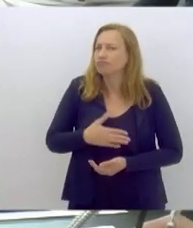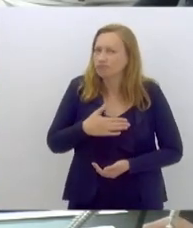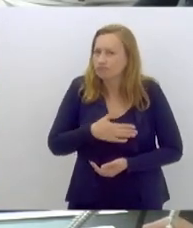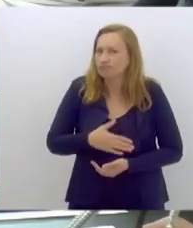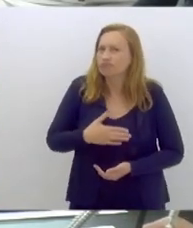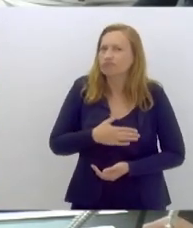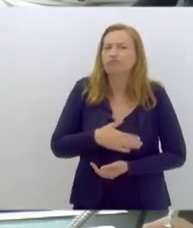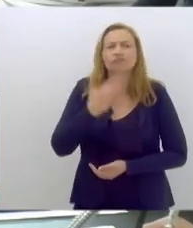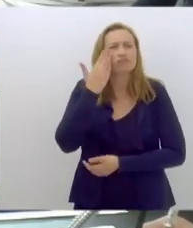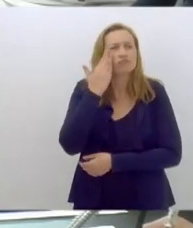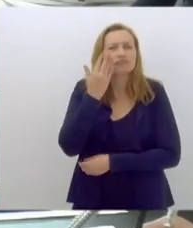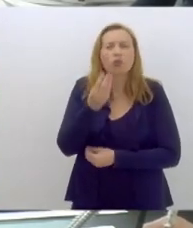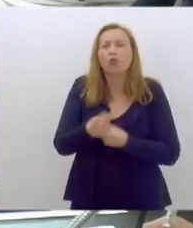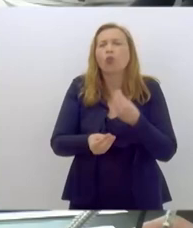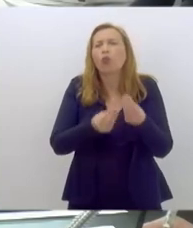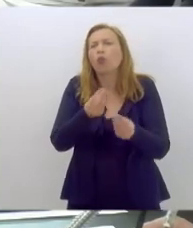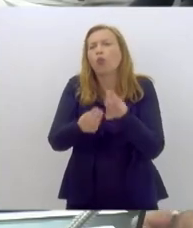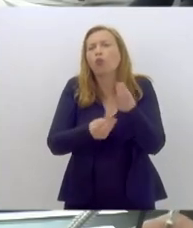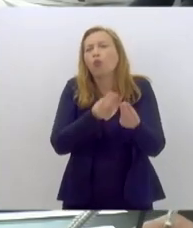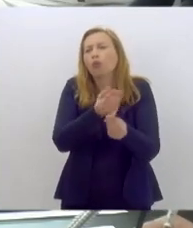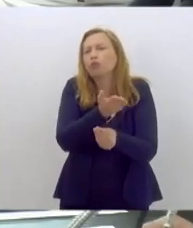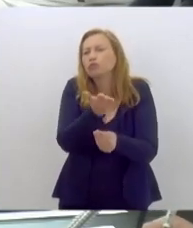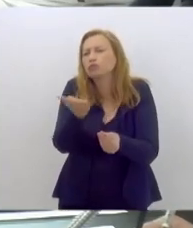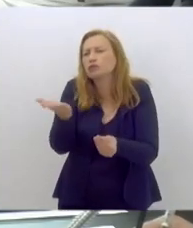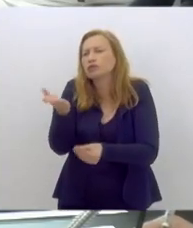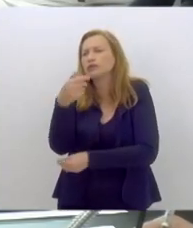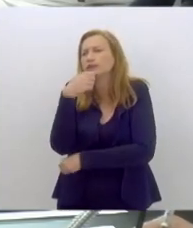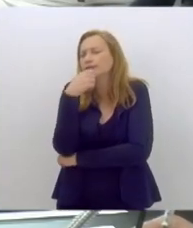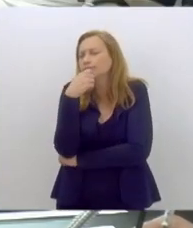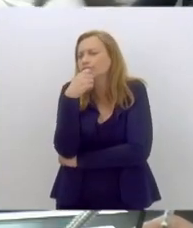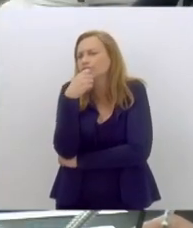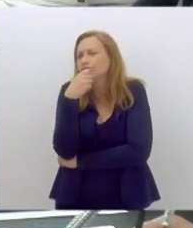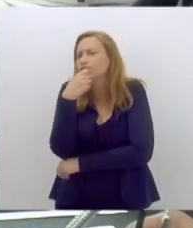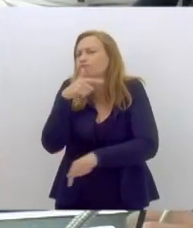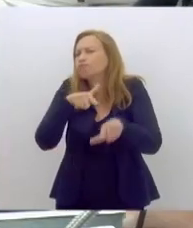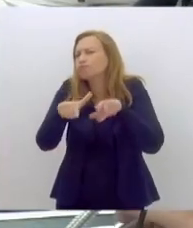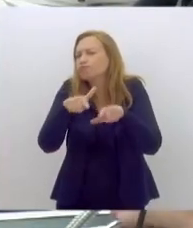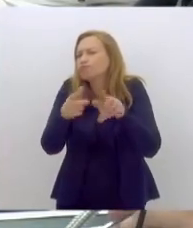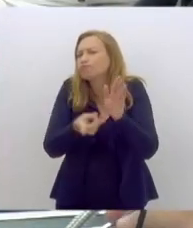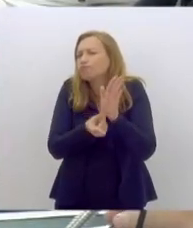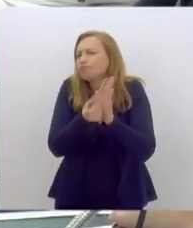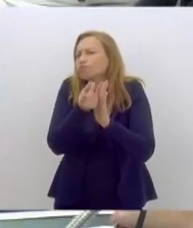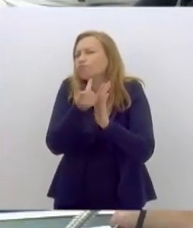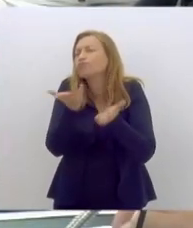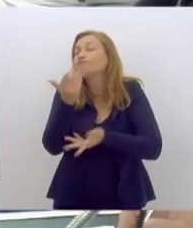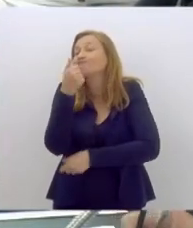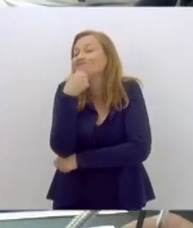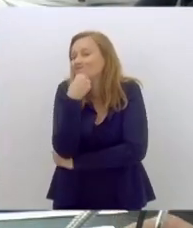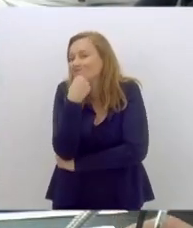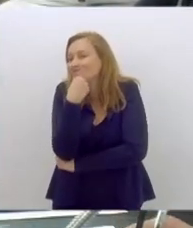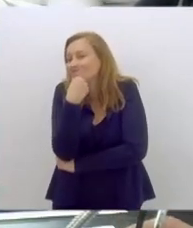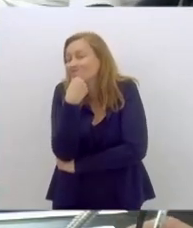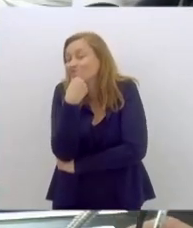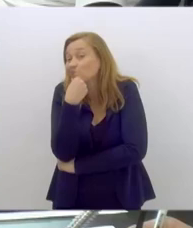de entender como é que os senhores têm trabalhado o orçamento é